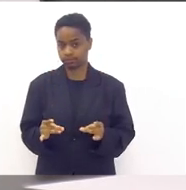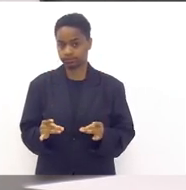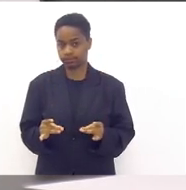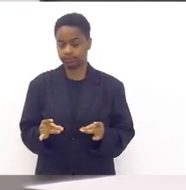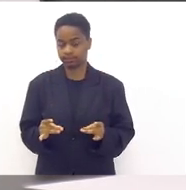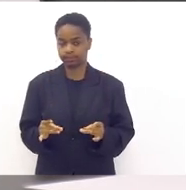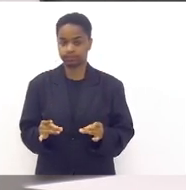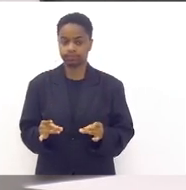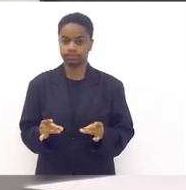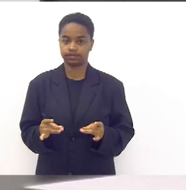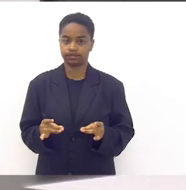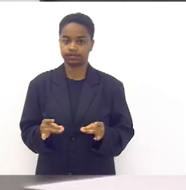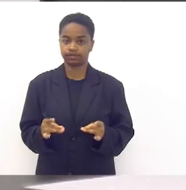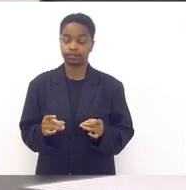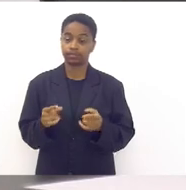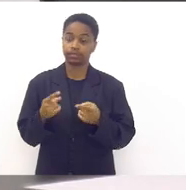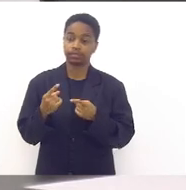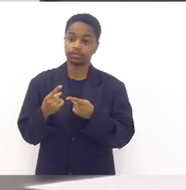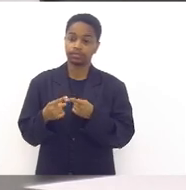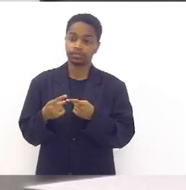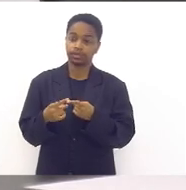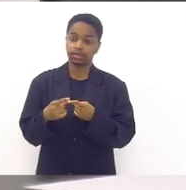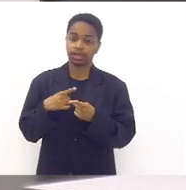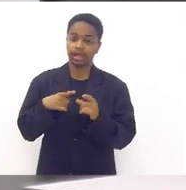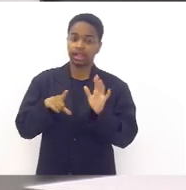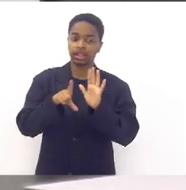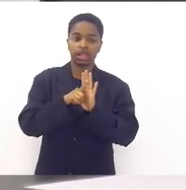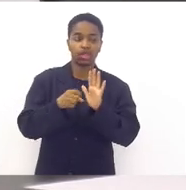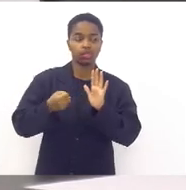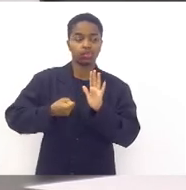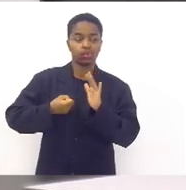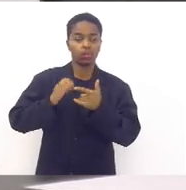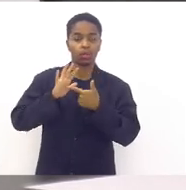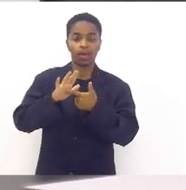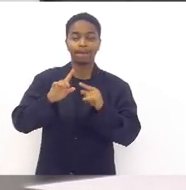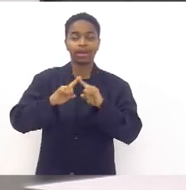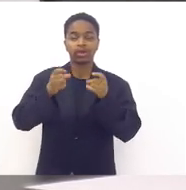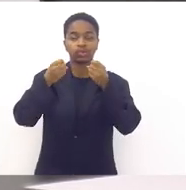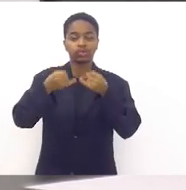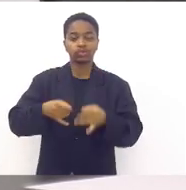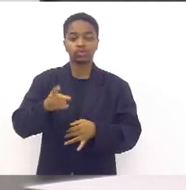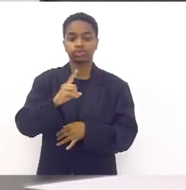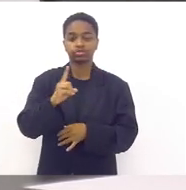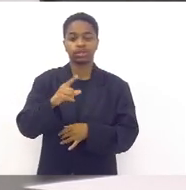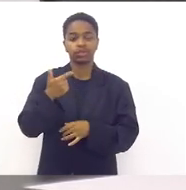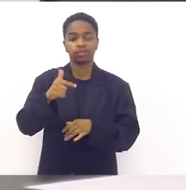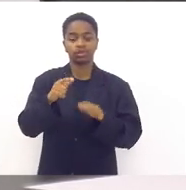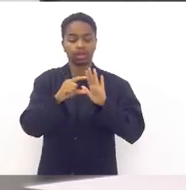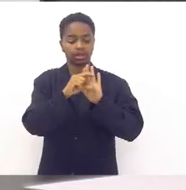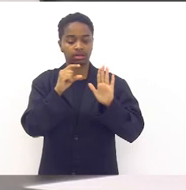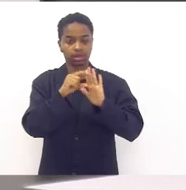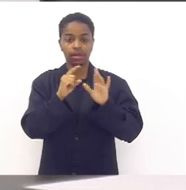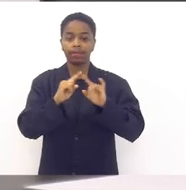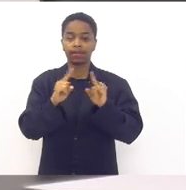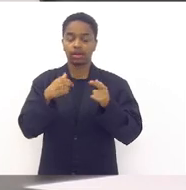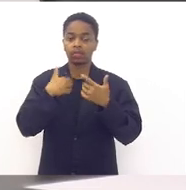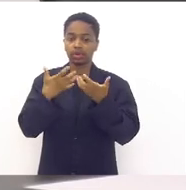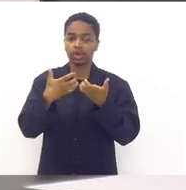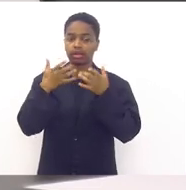o detalhamento, porque até então vem lei número tal, aí não fala o que é, não tem a emenda, enfim, mas o